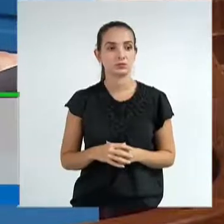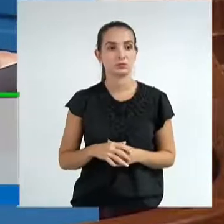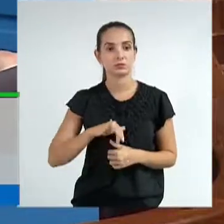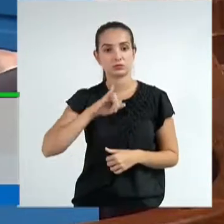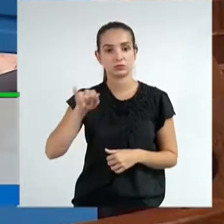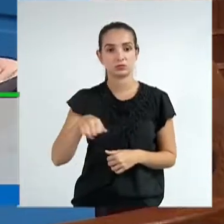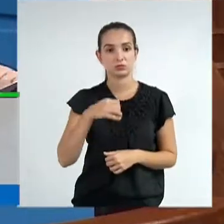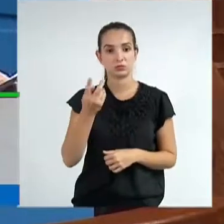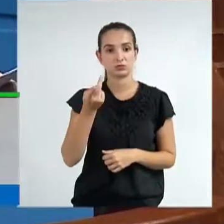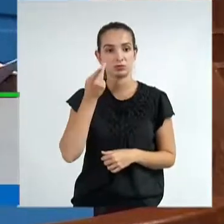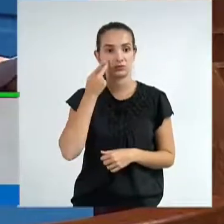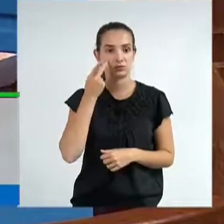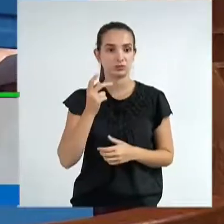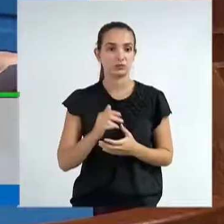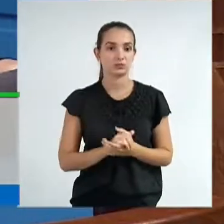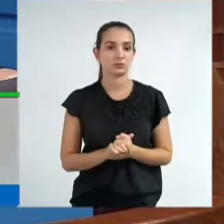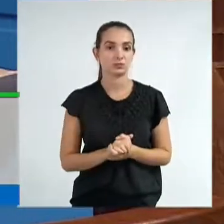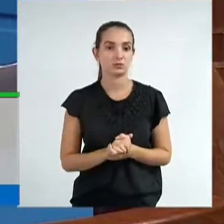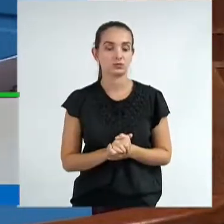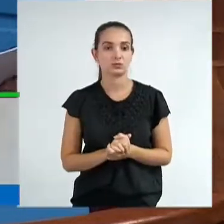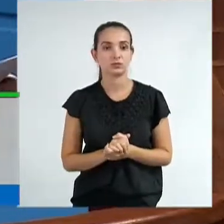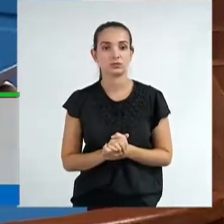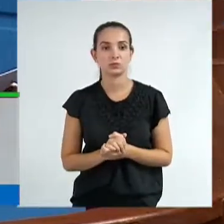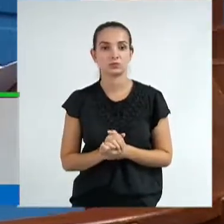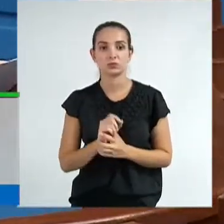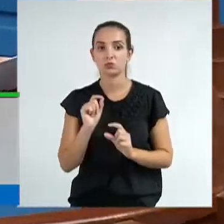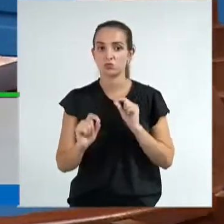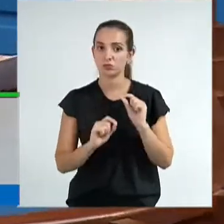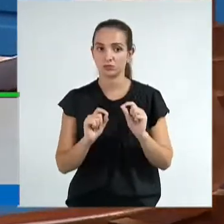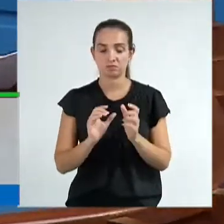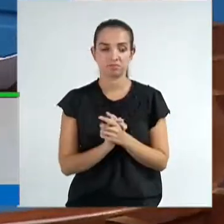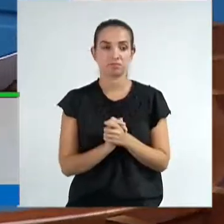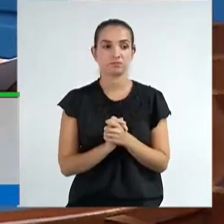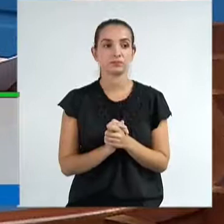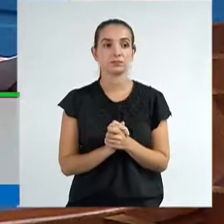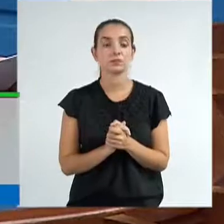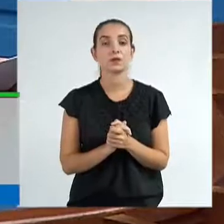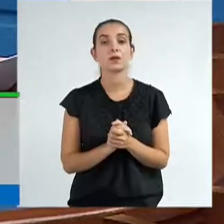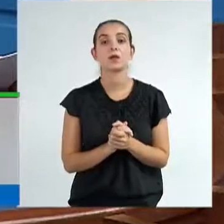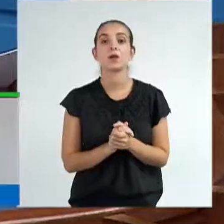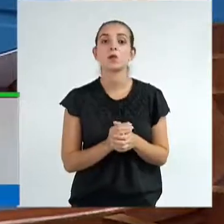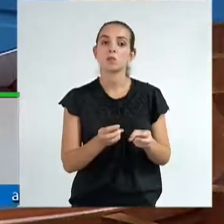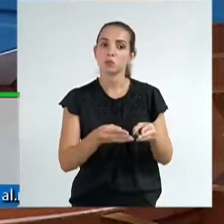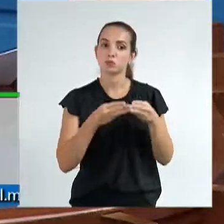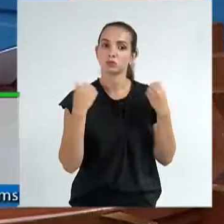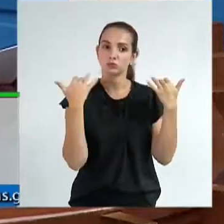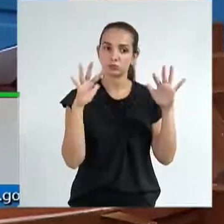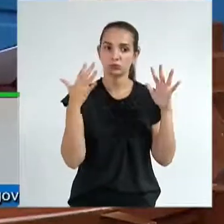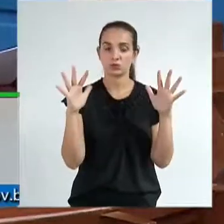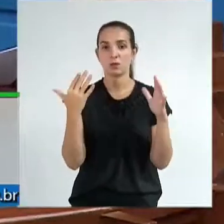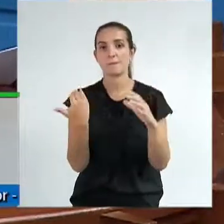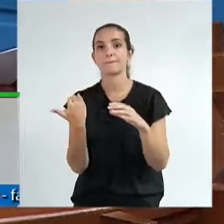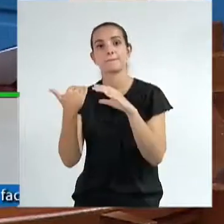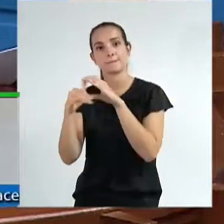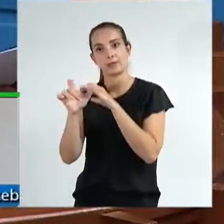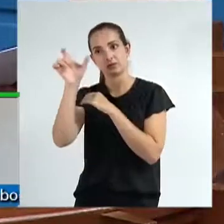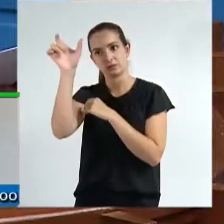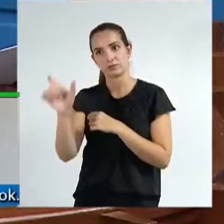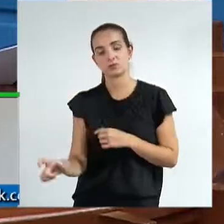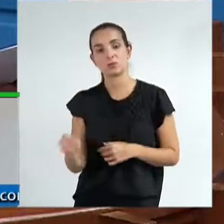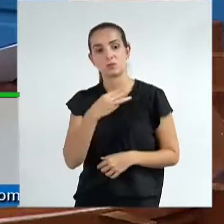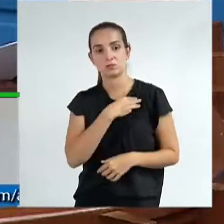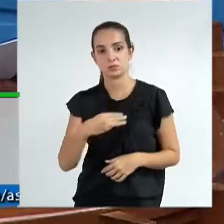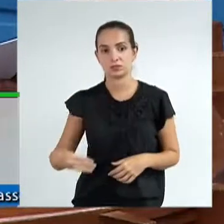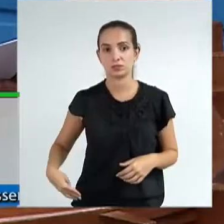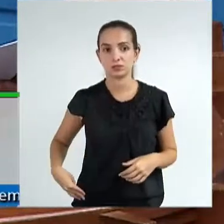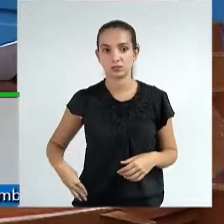João Henrique, que é endereçada ao ministro